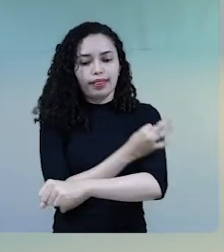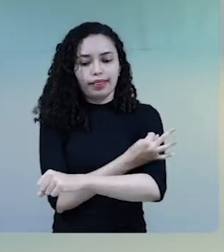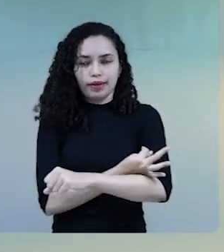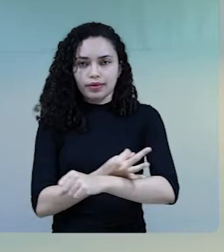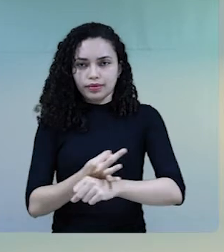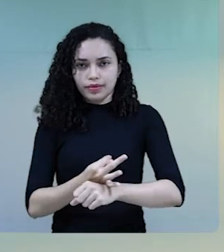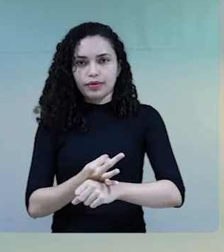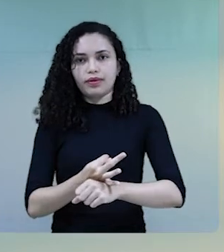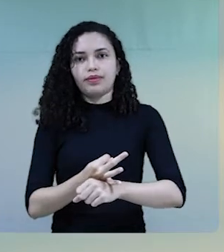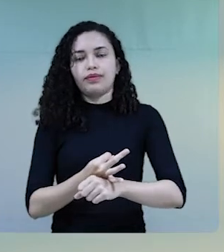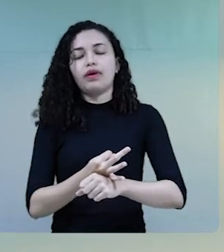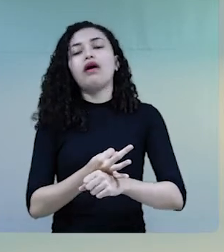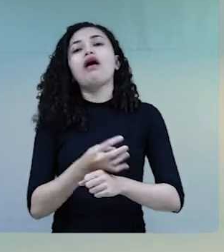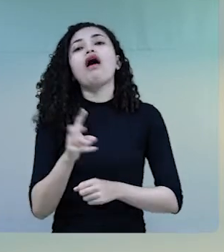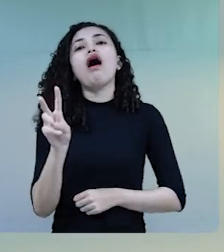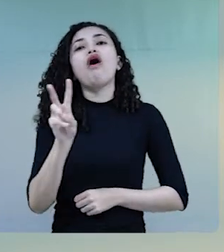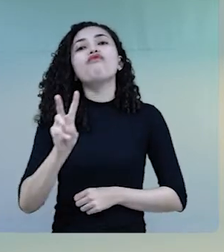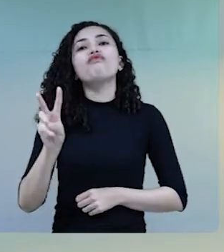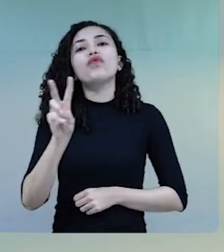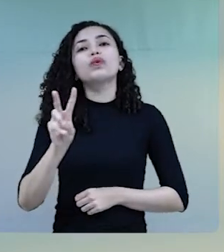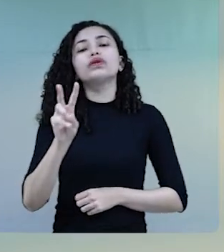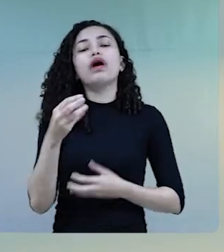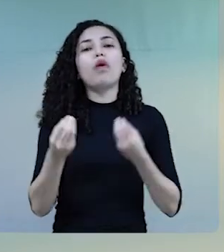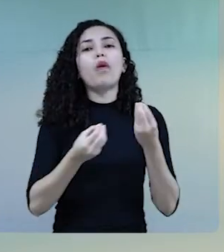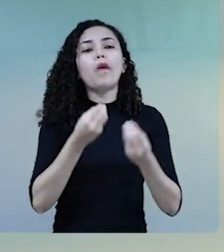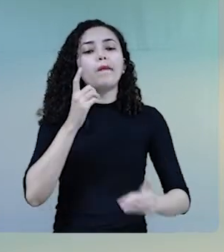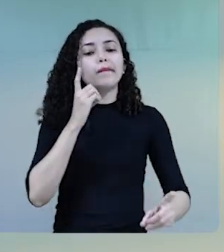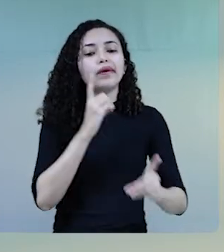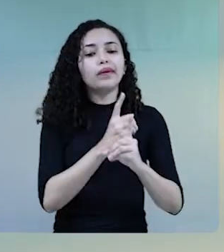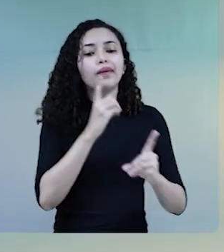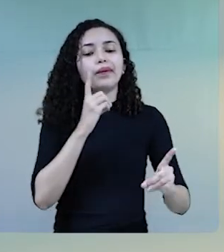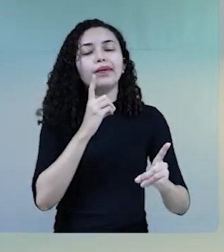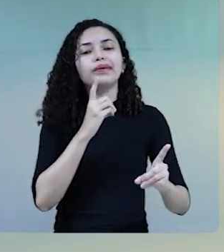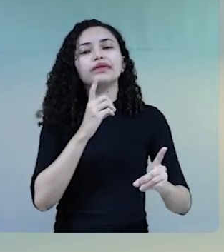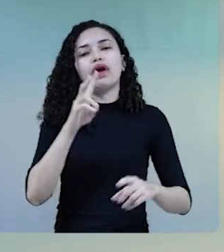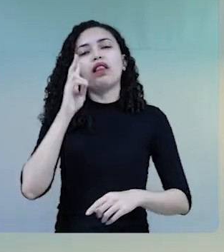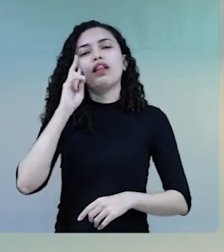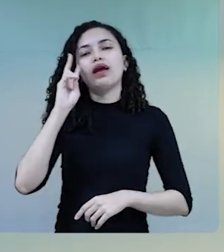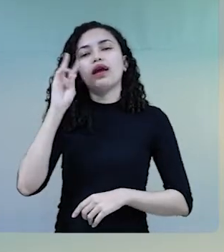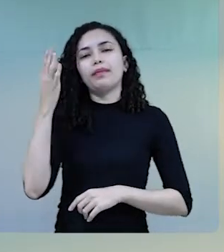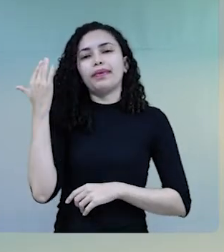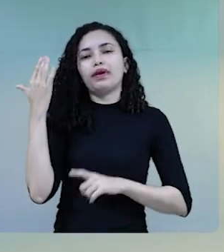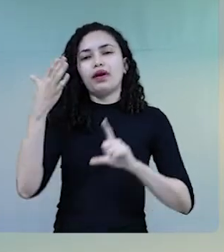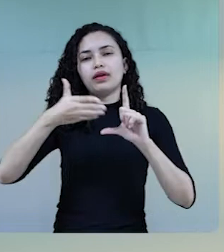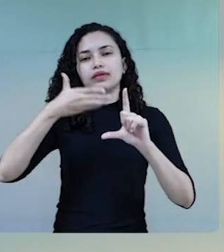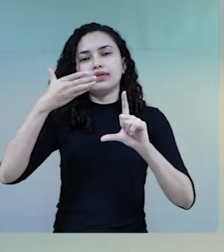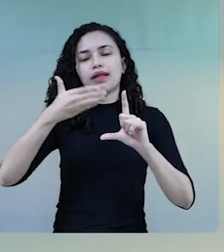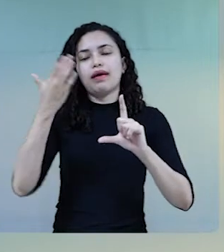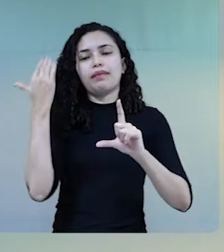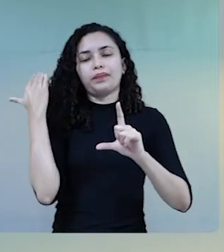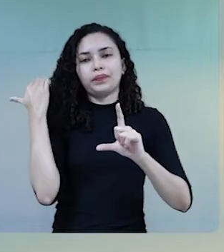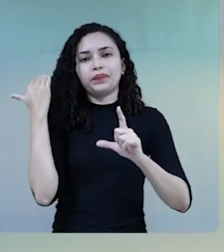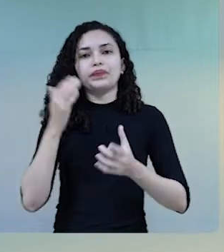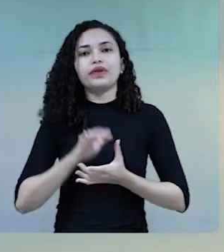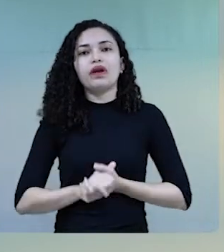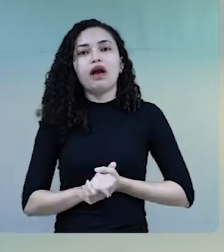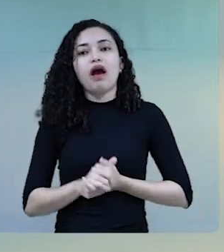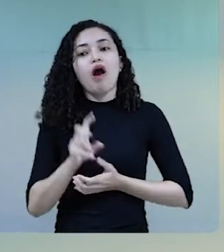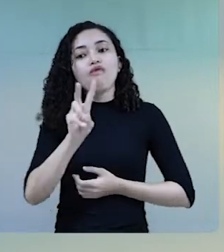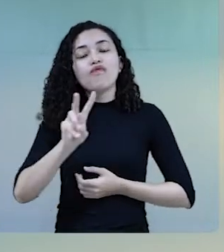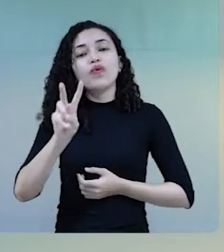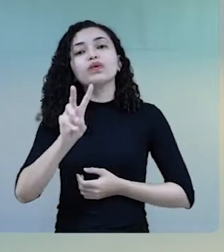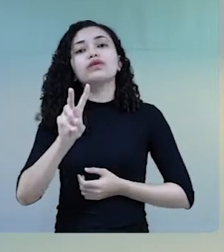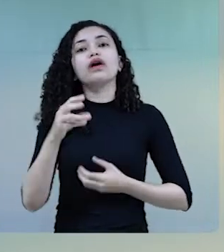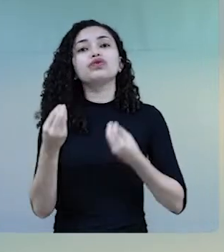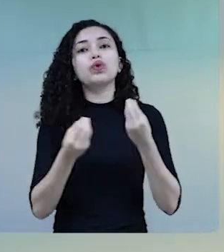gente encontra a voltagem, né? Só lembrando, acabamos de ver aí no slide anterior. A voltagem ela é encontrada como?